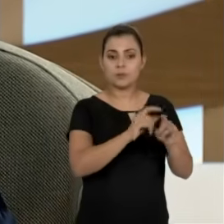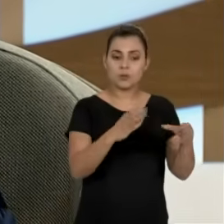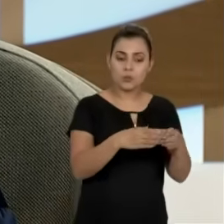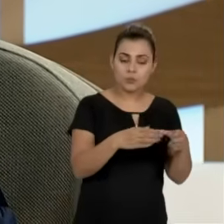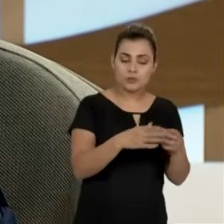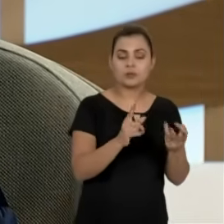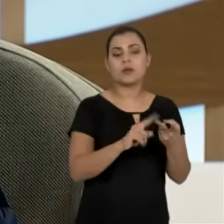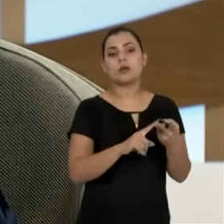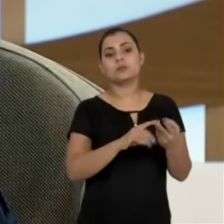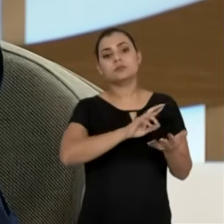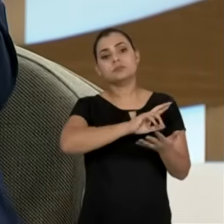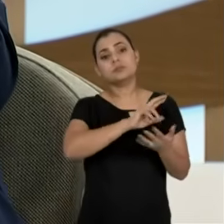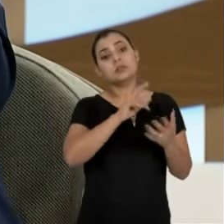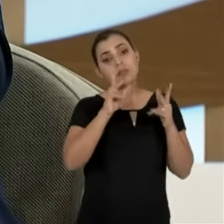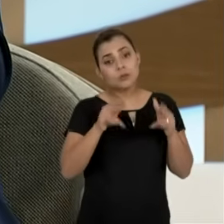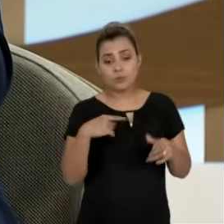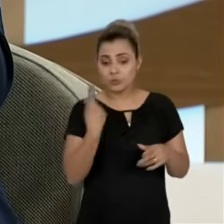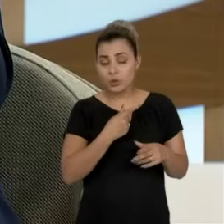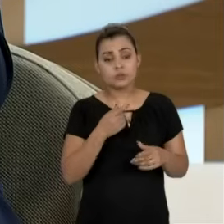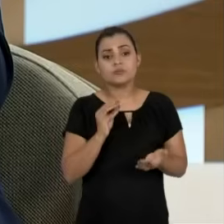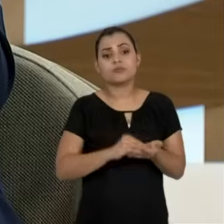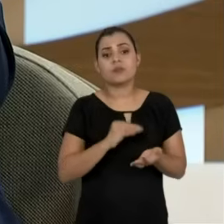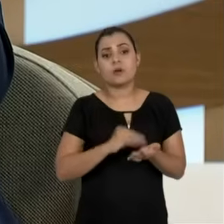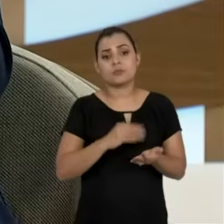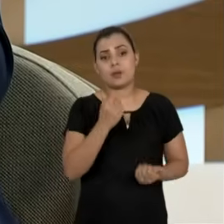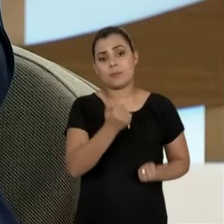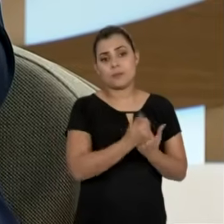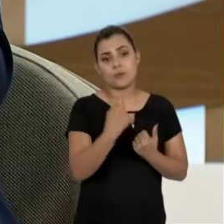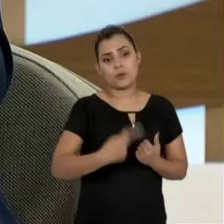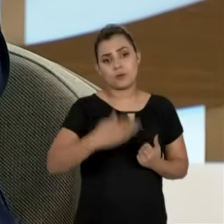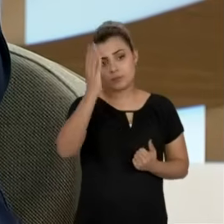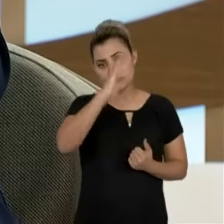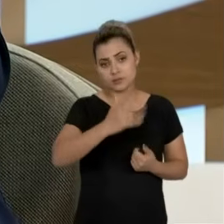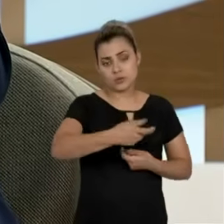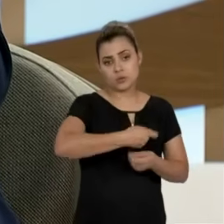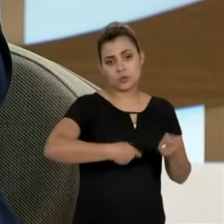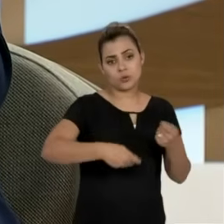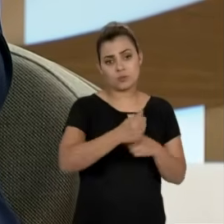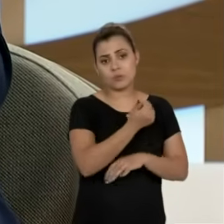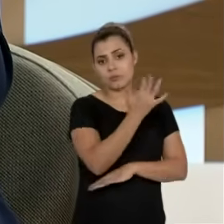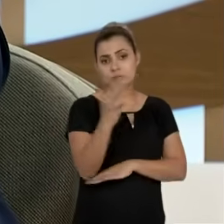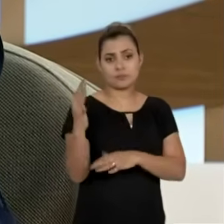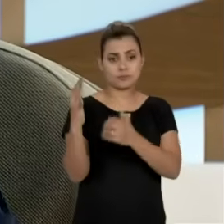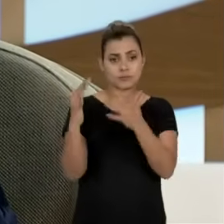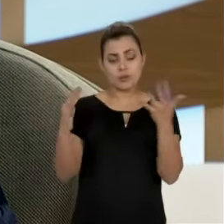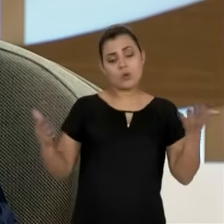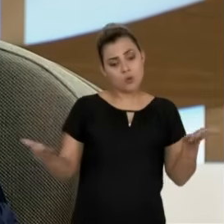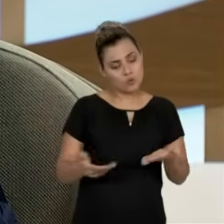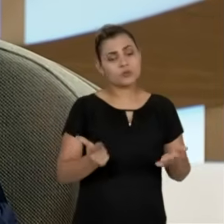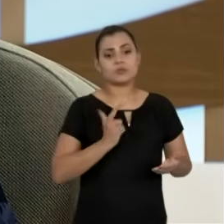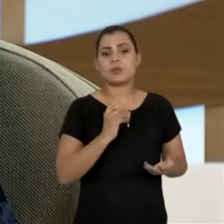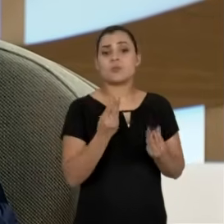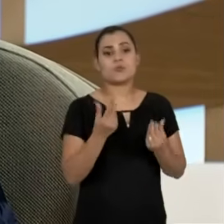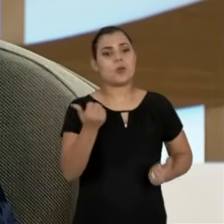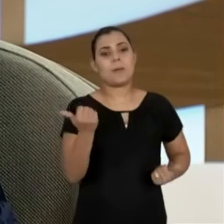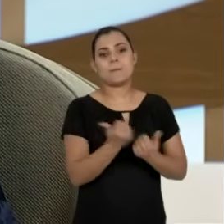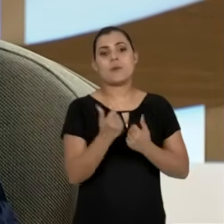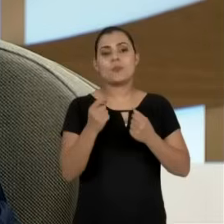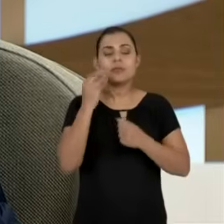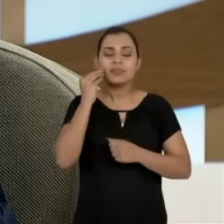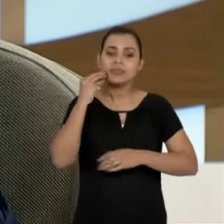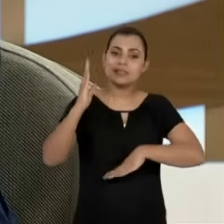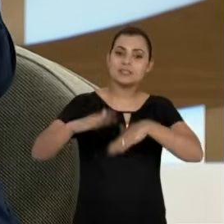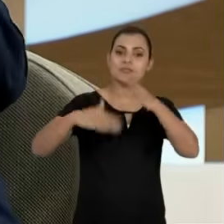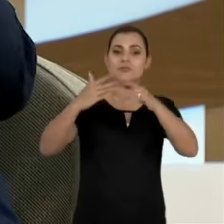comunidades. Justamente como a gente tem pouco apoio aqui no Brasil para a economia com a floresta em pé, então hoje em dia tem muito apoio para isso, para tentar desenvolver